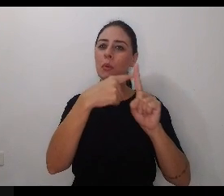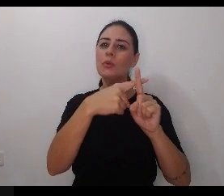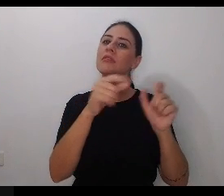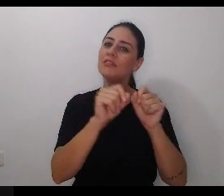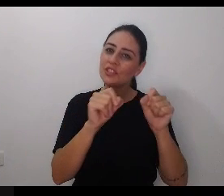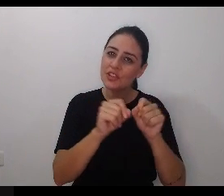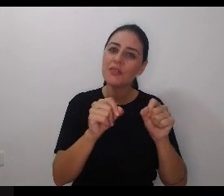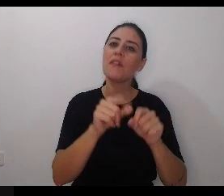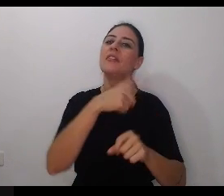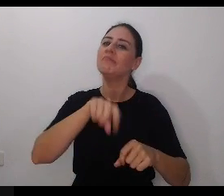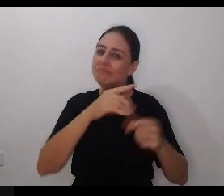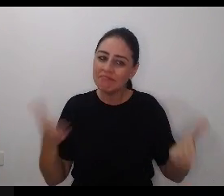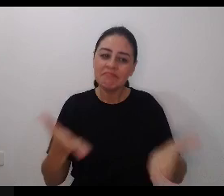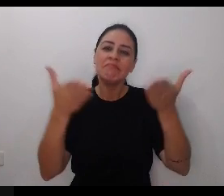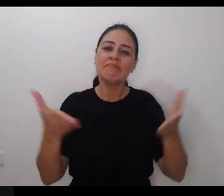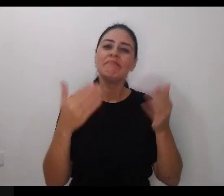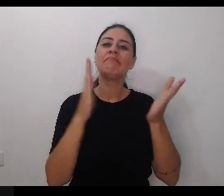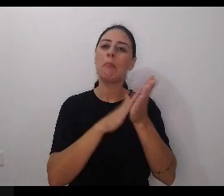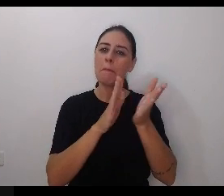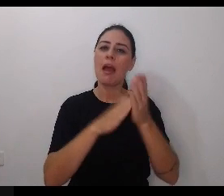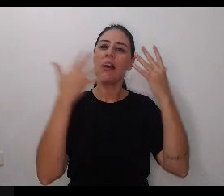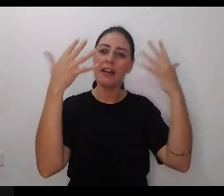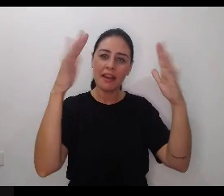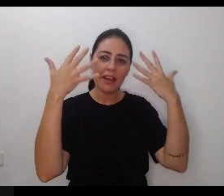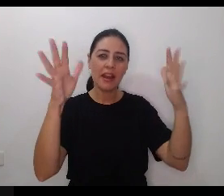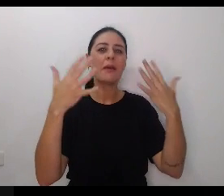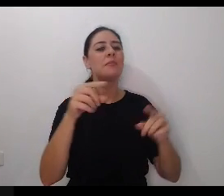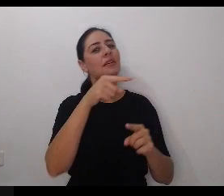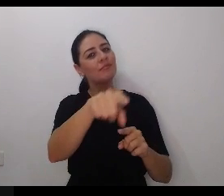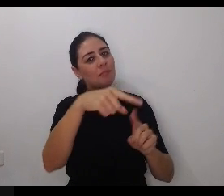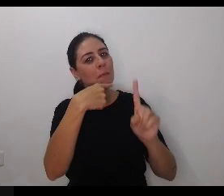É importante elogiar e dar atenção quando a criança